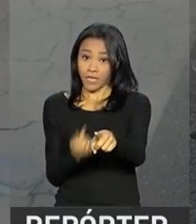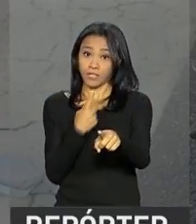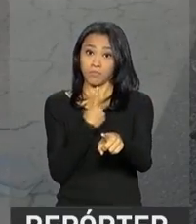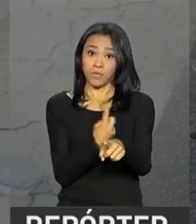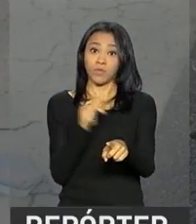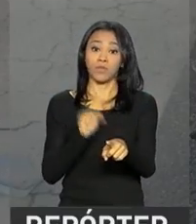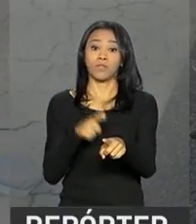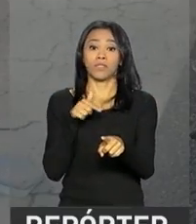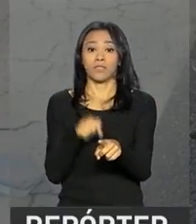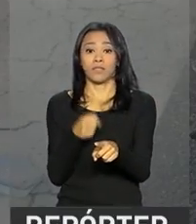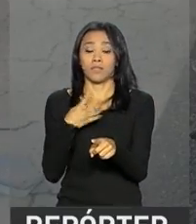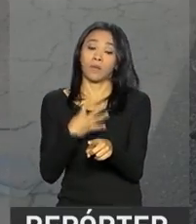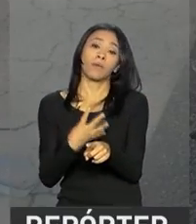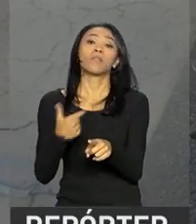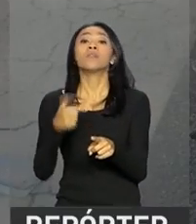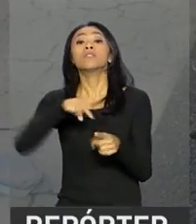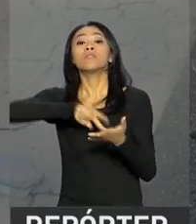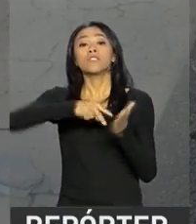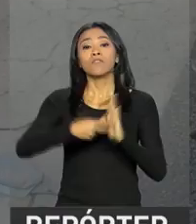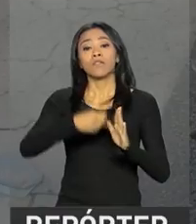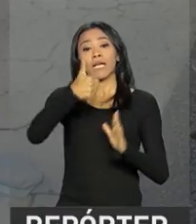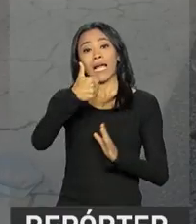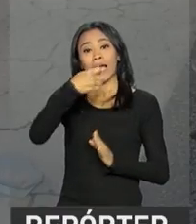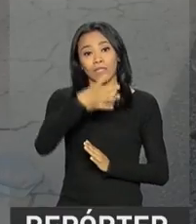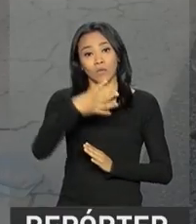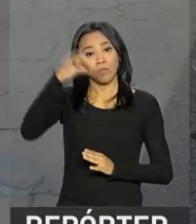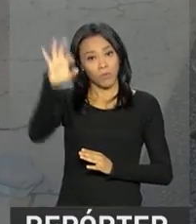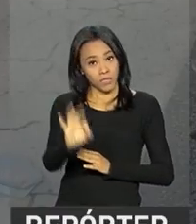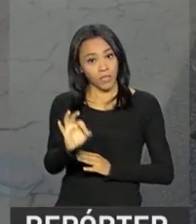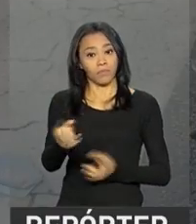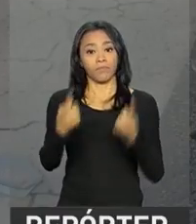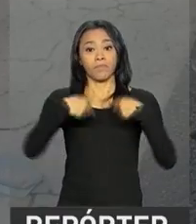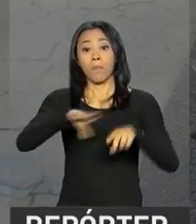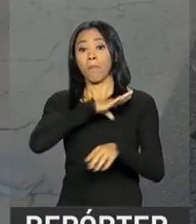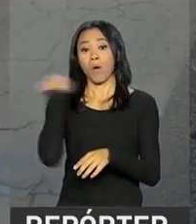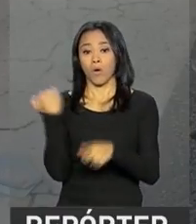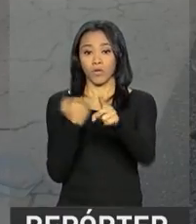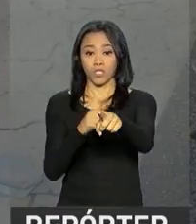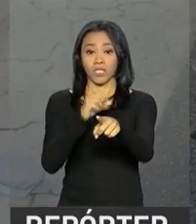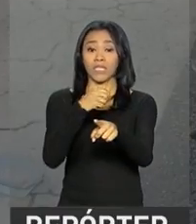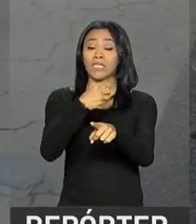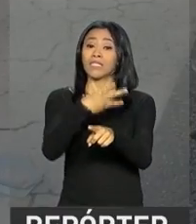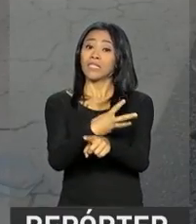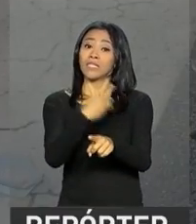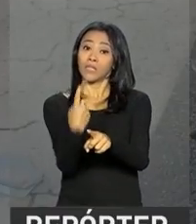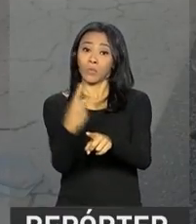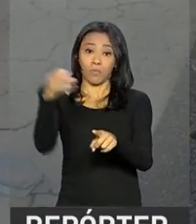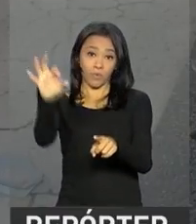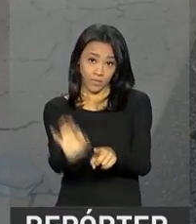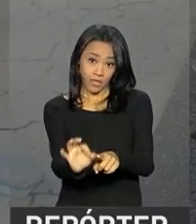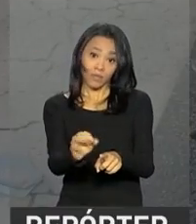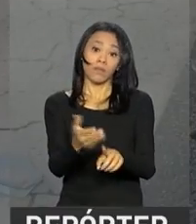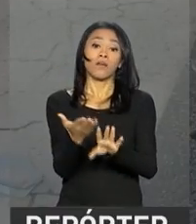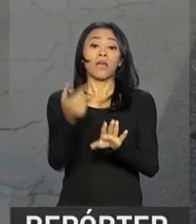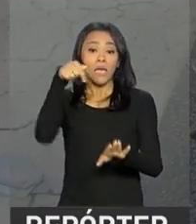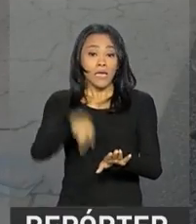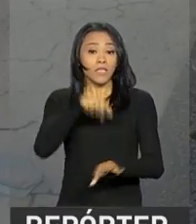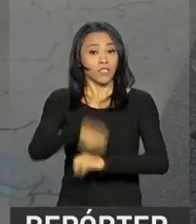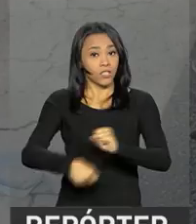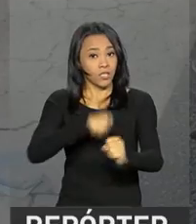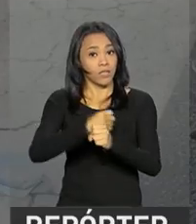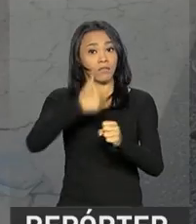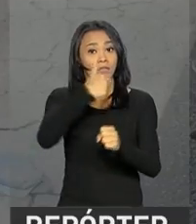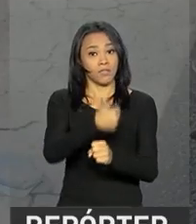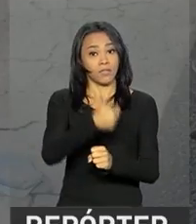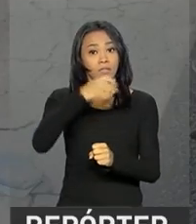que representa uma queda de 14% já o número de mortes caiu 31% foram 103 neste ano contra